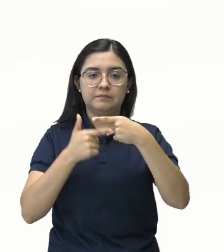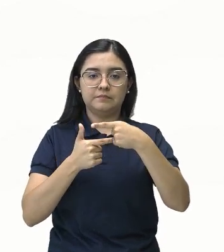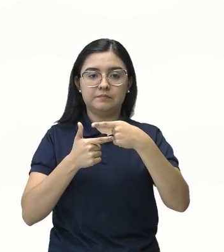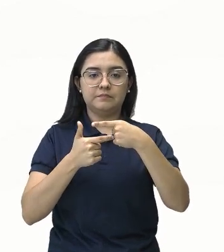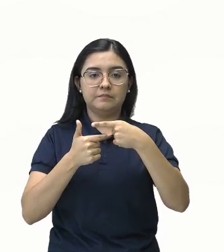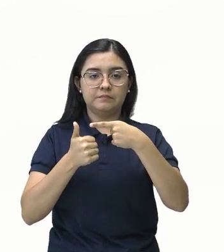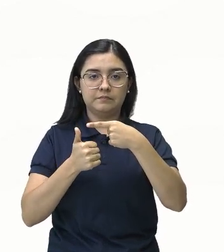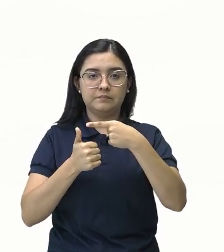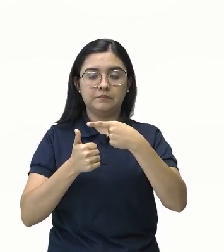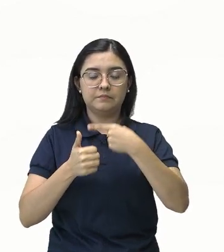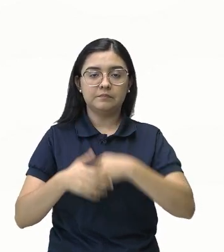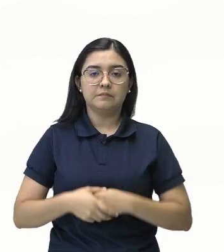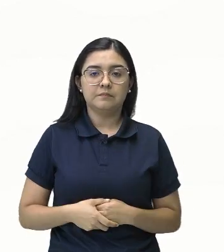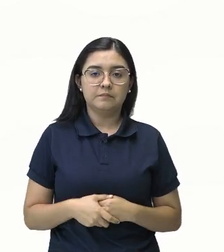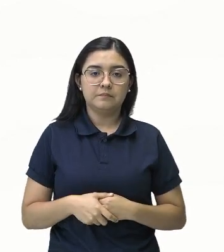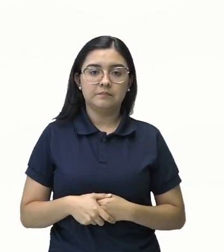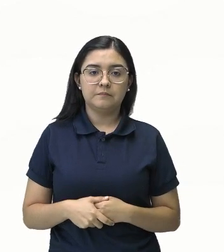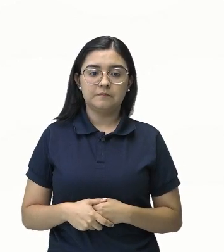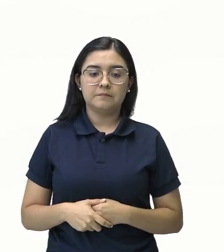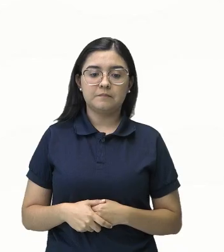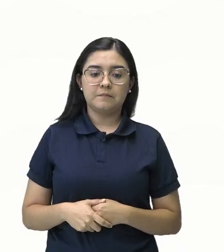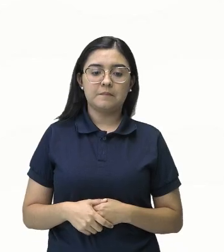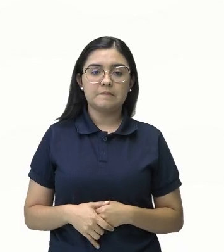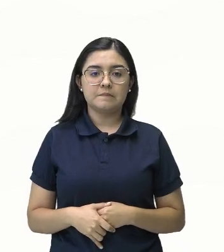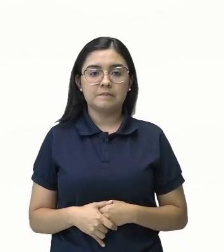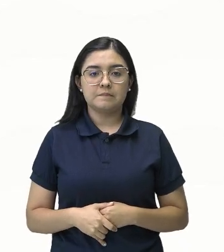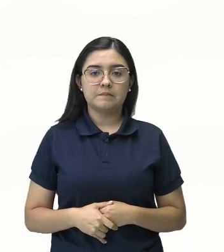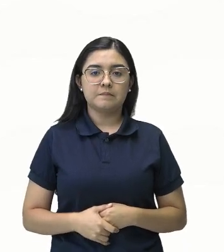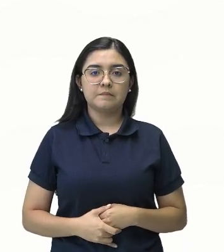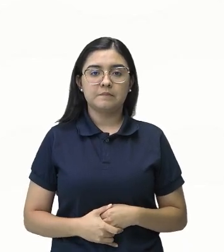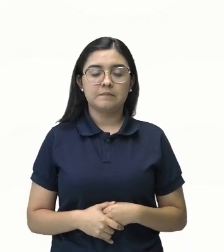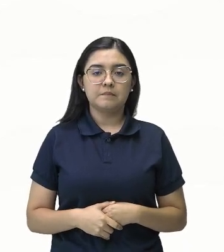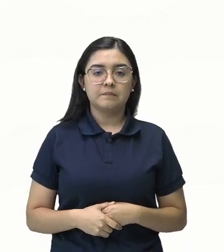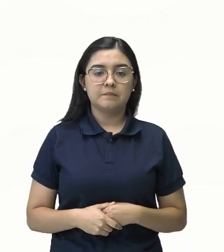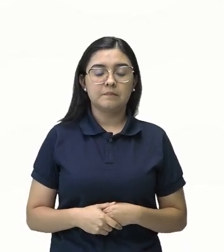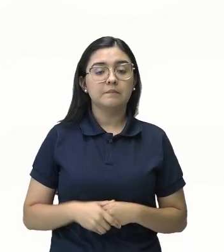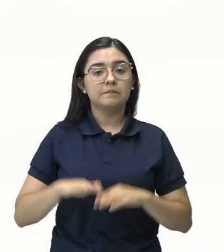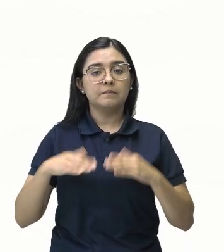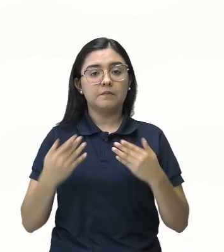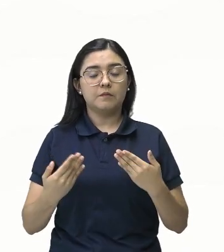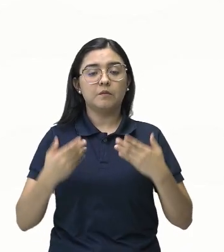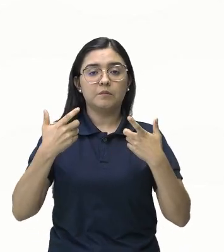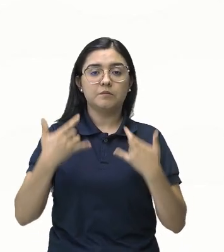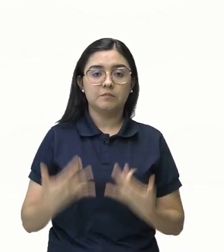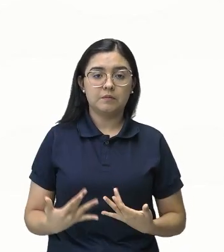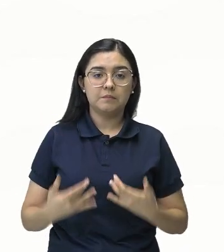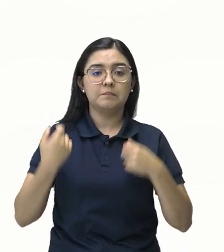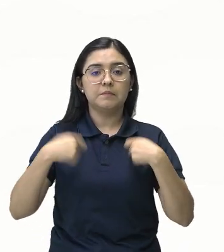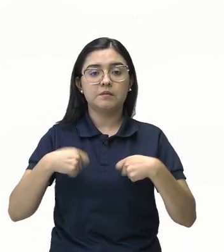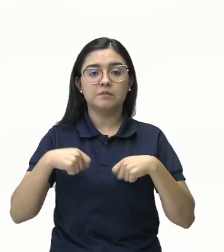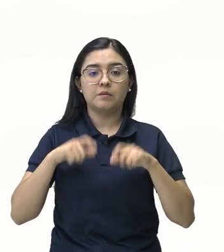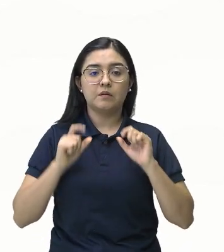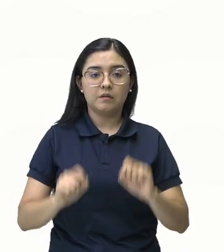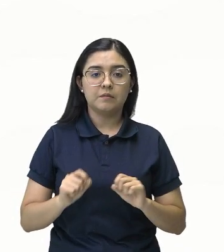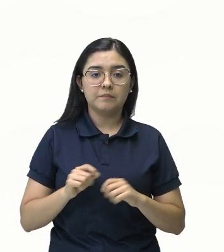sobre 21. Como eu falei, obrigatoriamente, nós